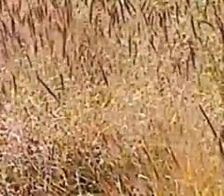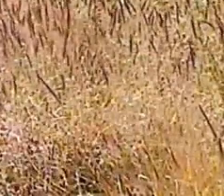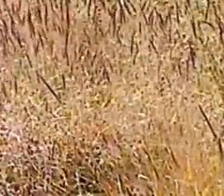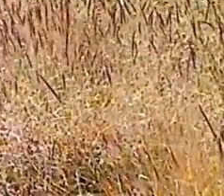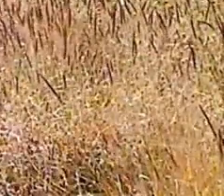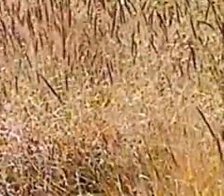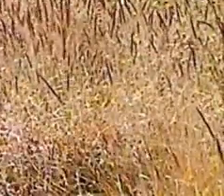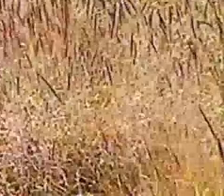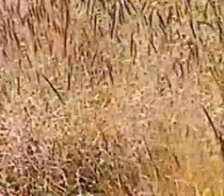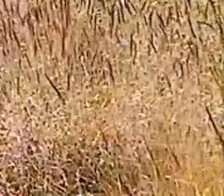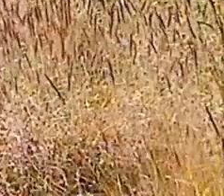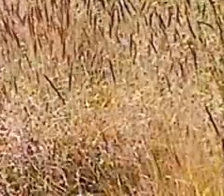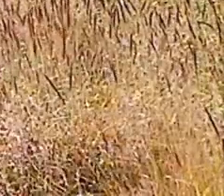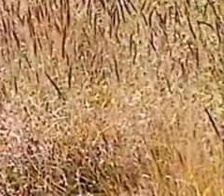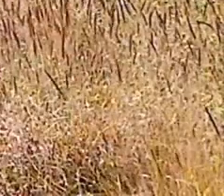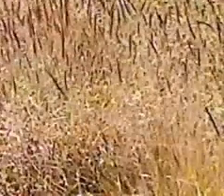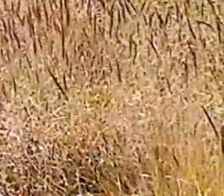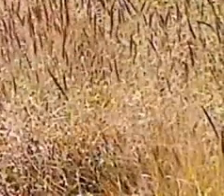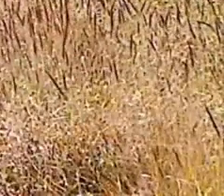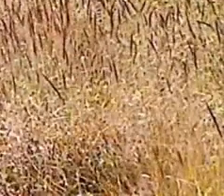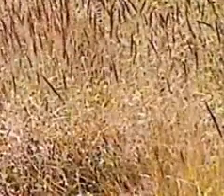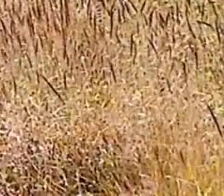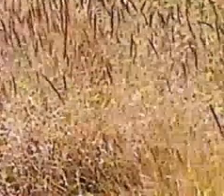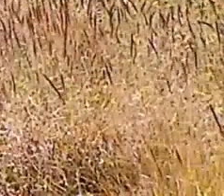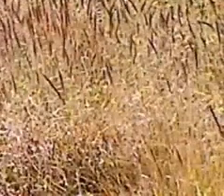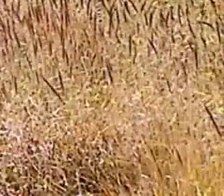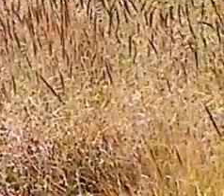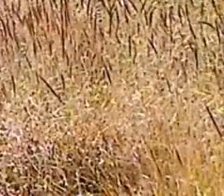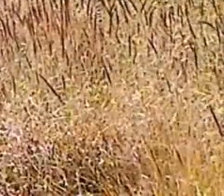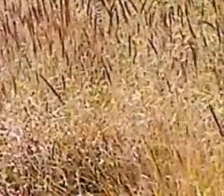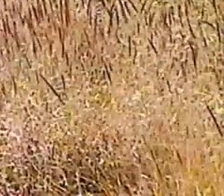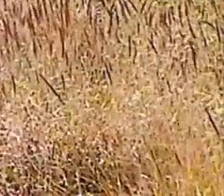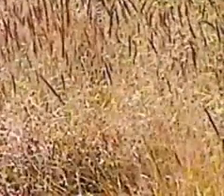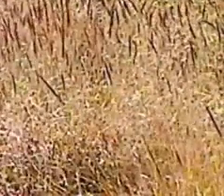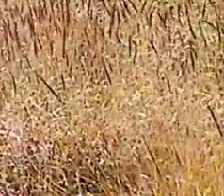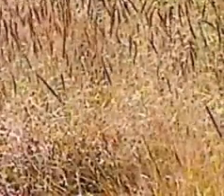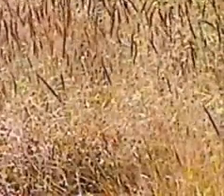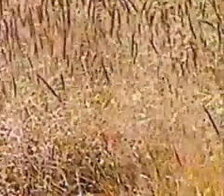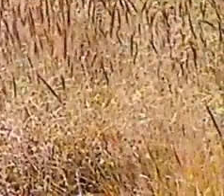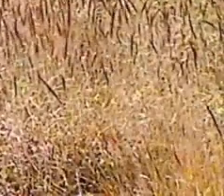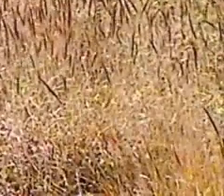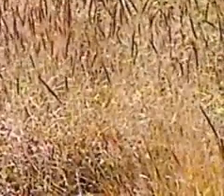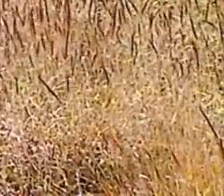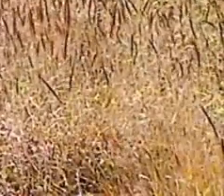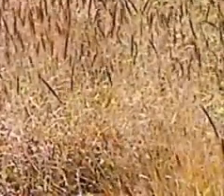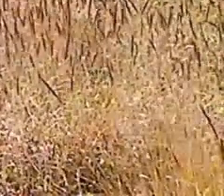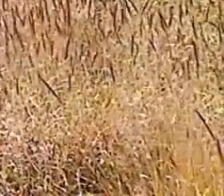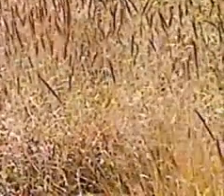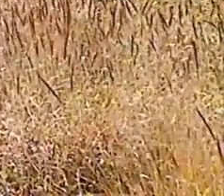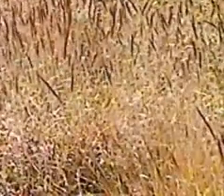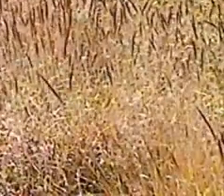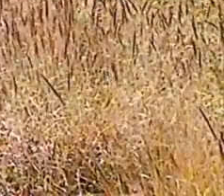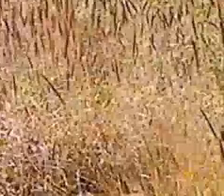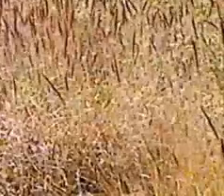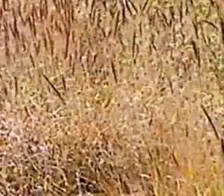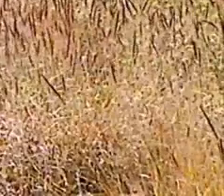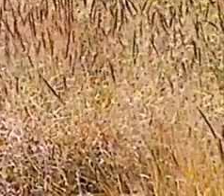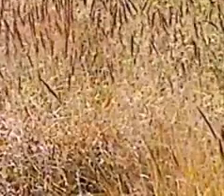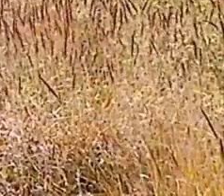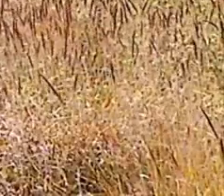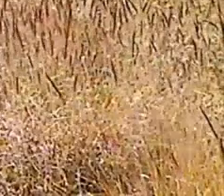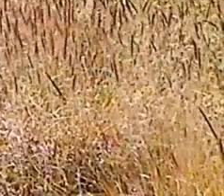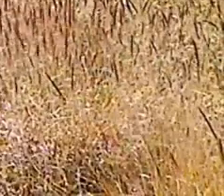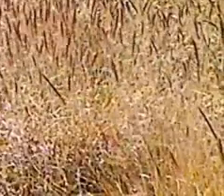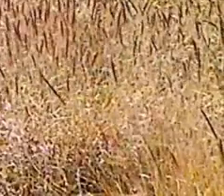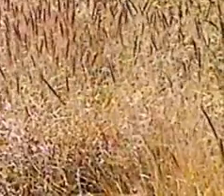mrss logística e a ferrovia centro Atlântica dessas três apenas a FCA não teve o processo de renovação finalizado as